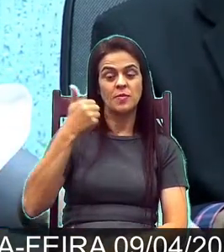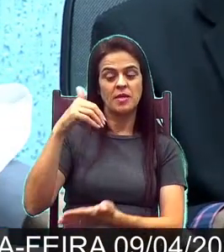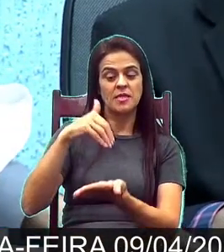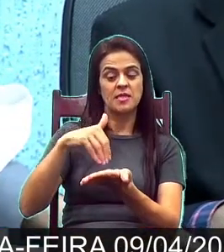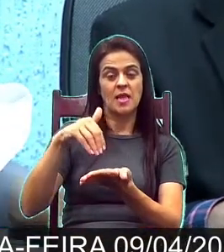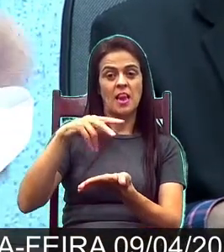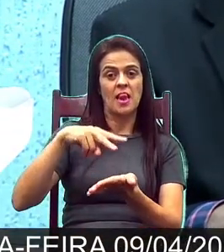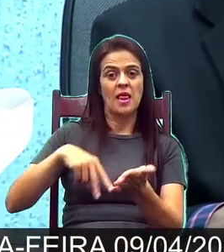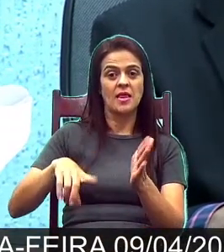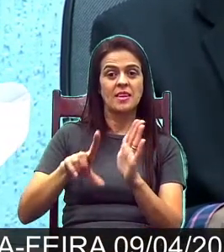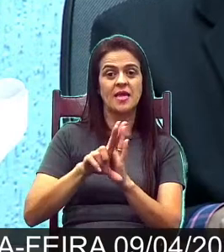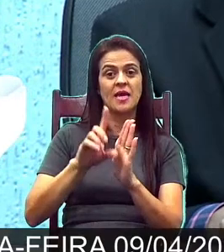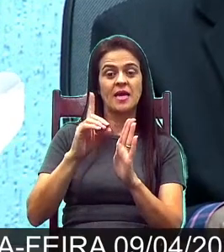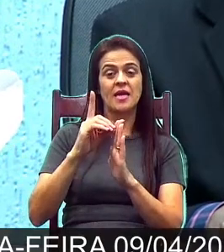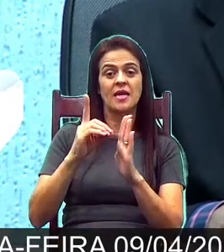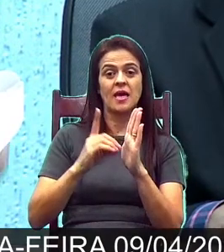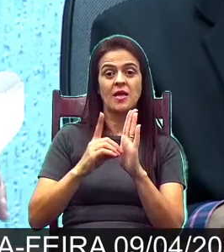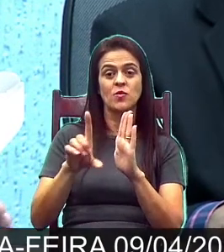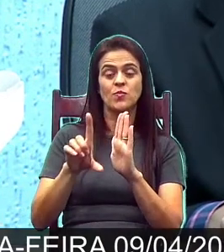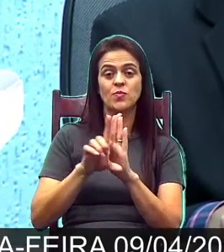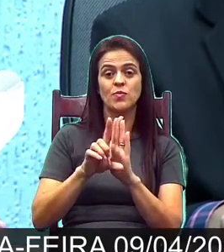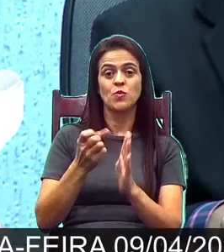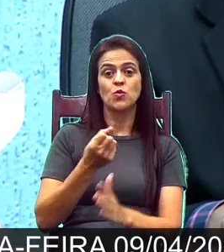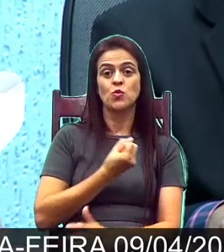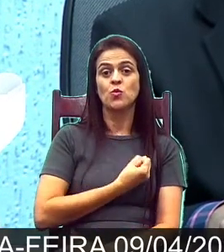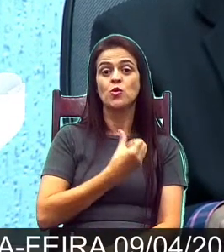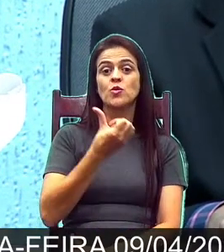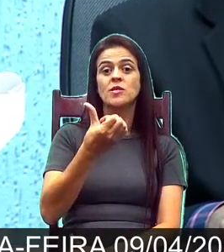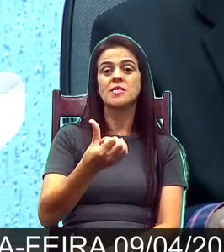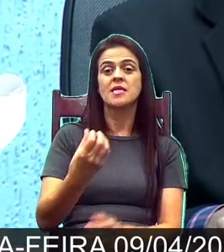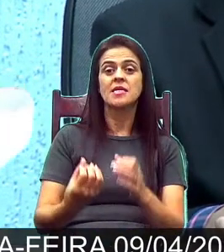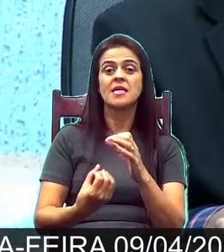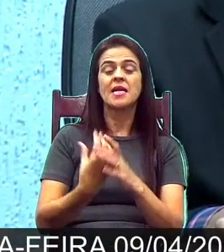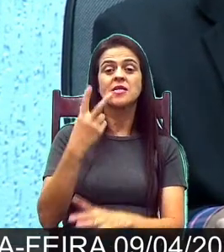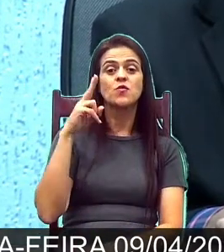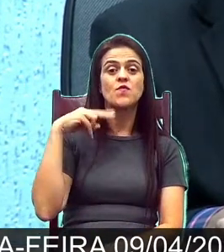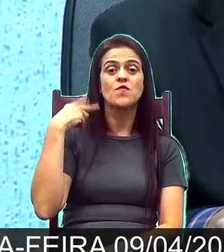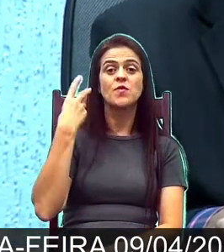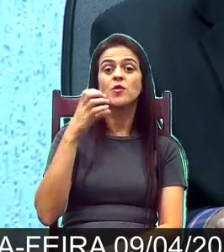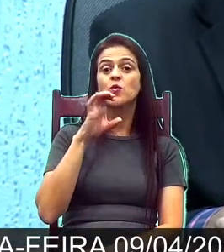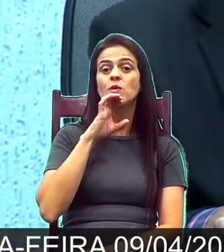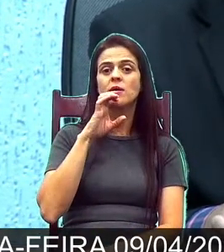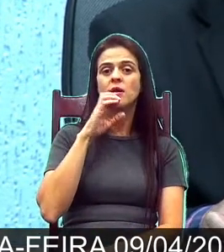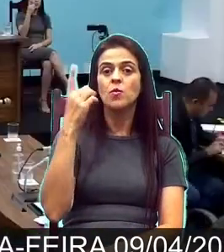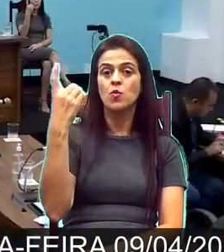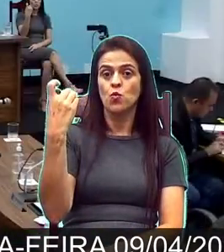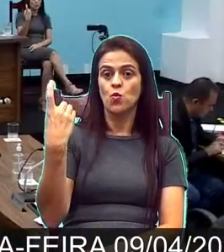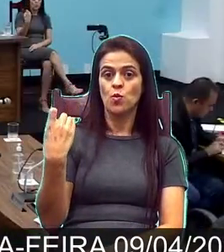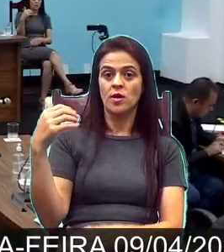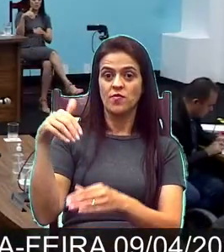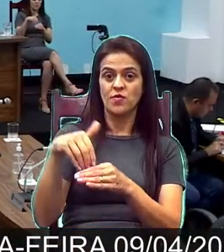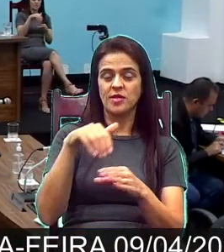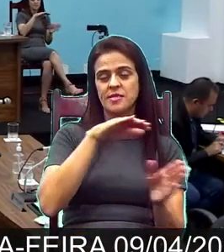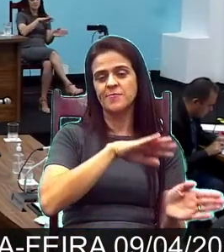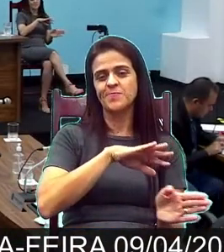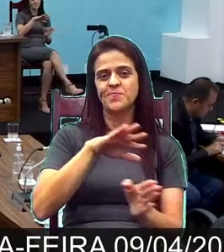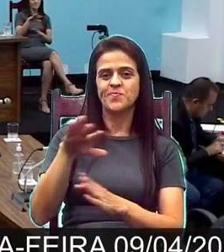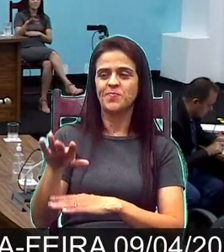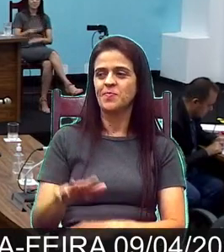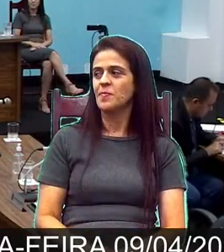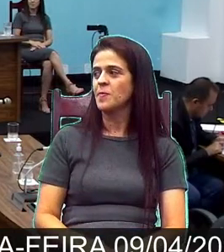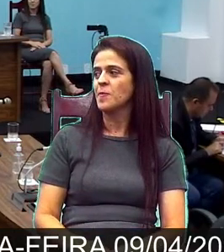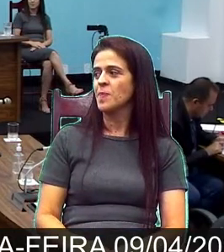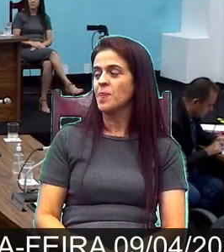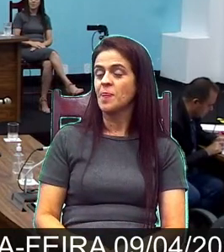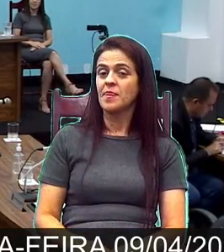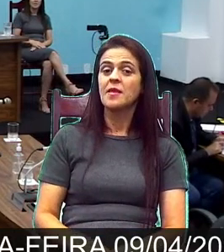faça a leitura do projeto de decreto legislativo número 6/2024, de autoria do vereador Cleuber Vaz. O projeto está em primeira e única votação. Senhor presidente, de autoria do nobre